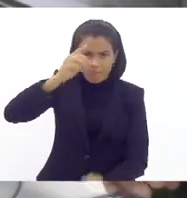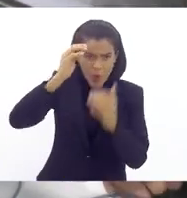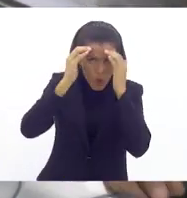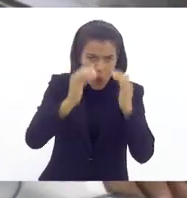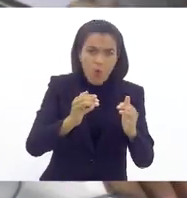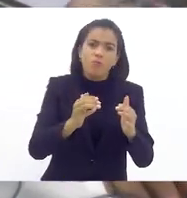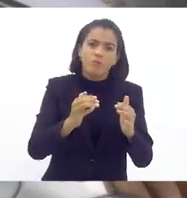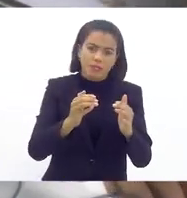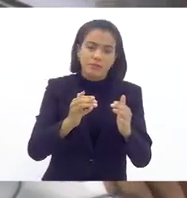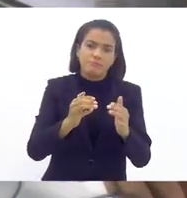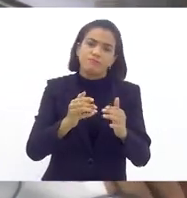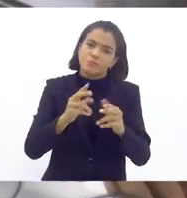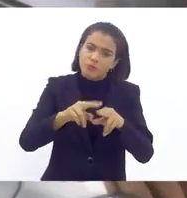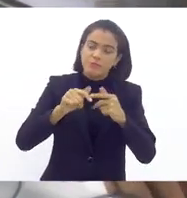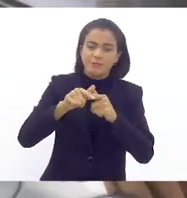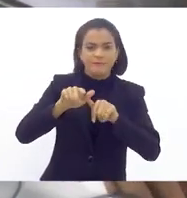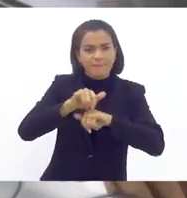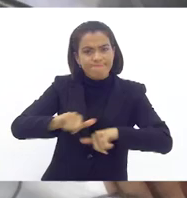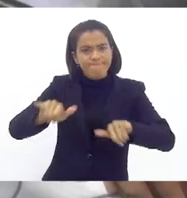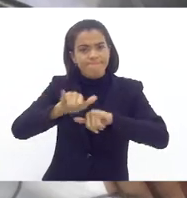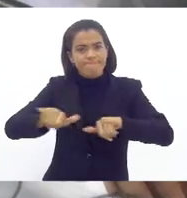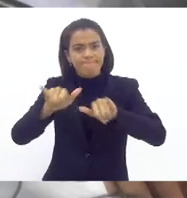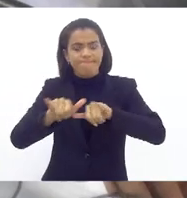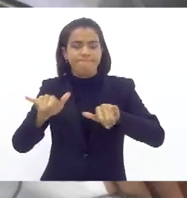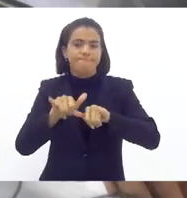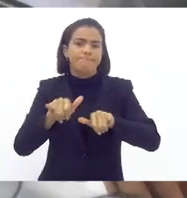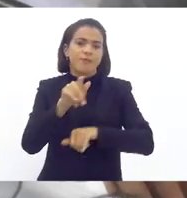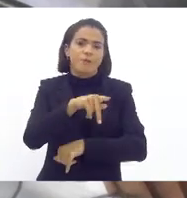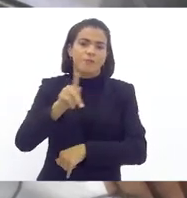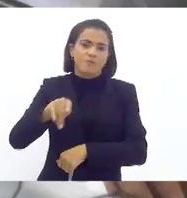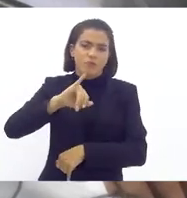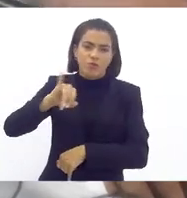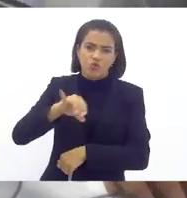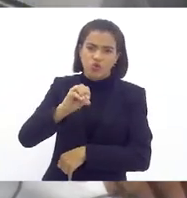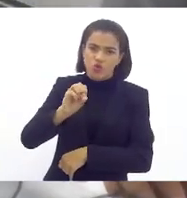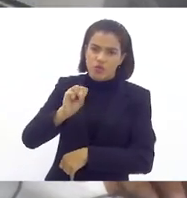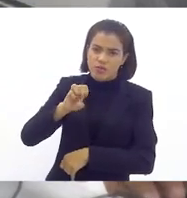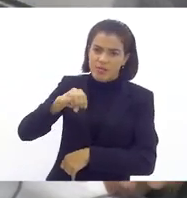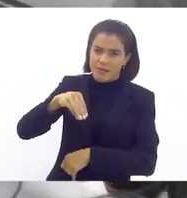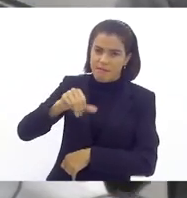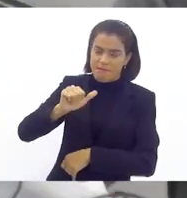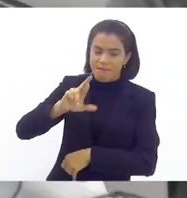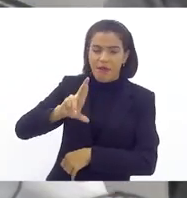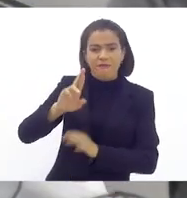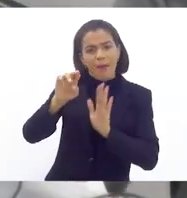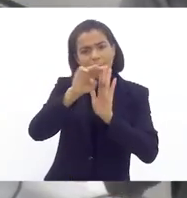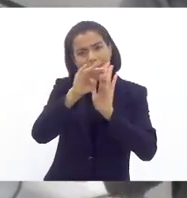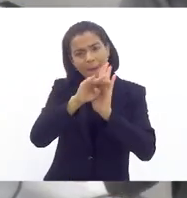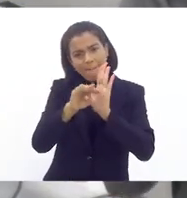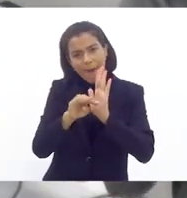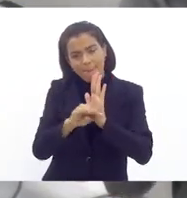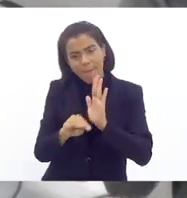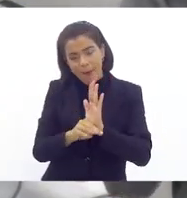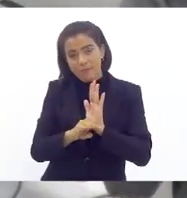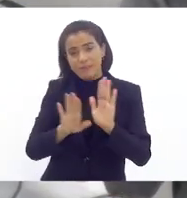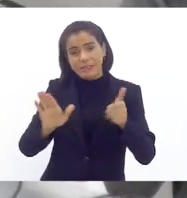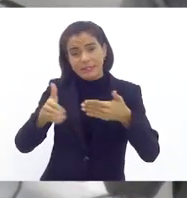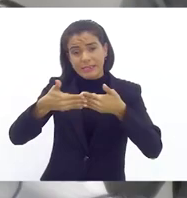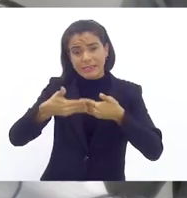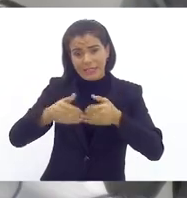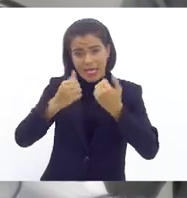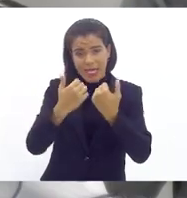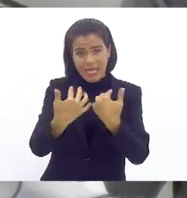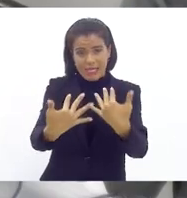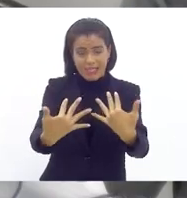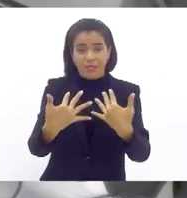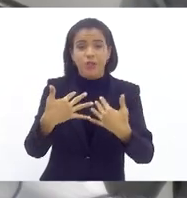os desdobramentos que o professor Josemar vai rapidamente listar aqui e depois vamos encerrar essa sessão e fazer o cúmplice